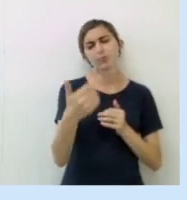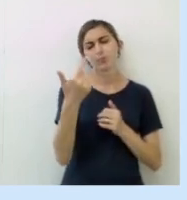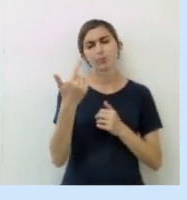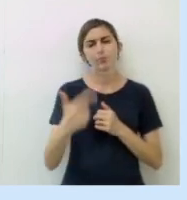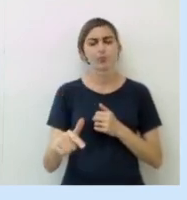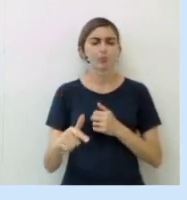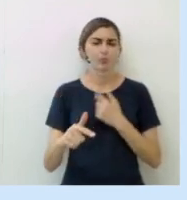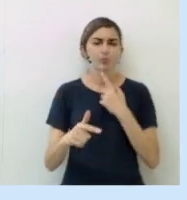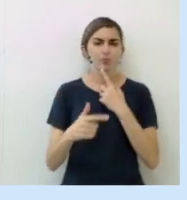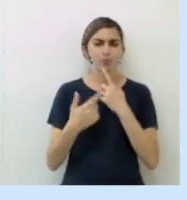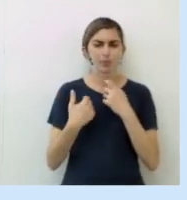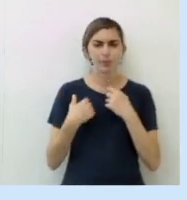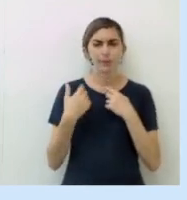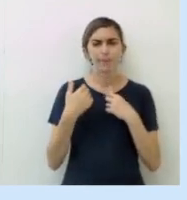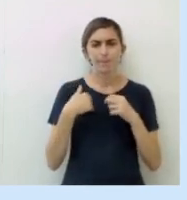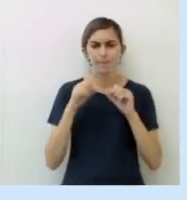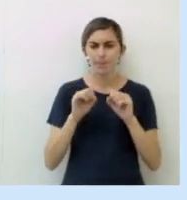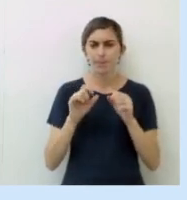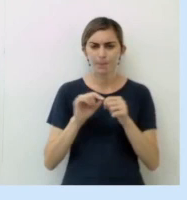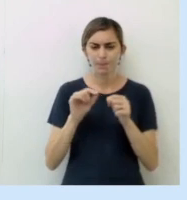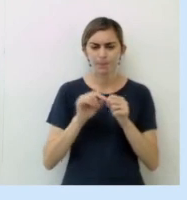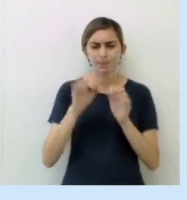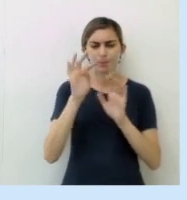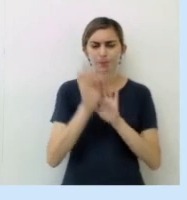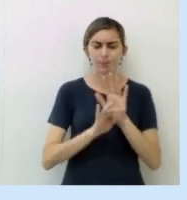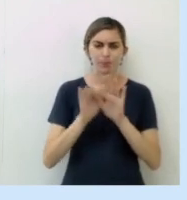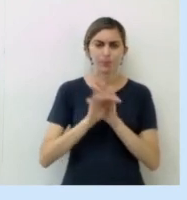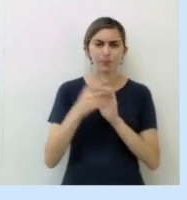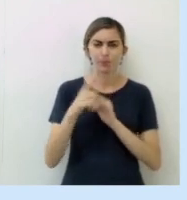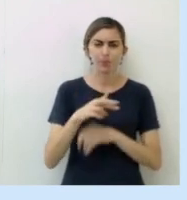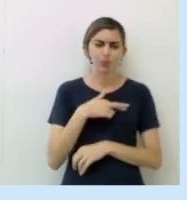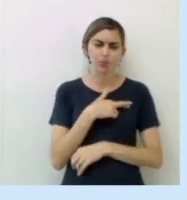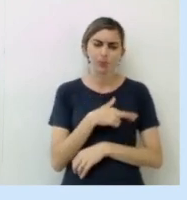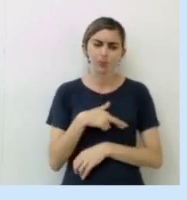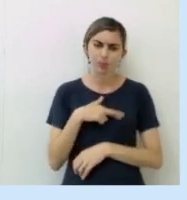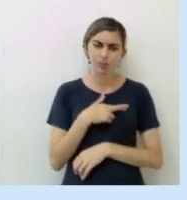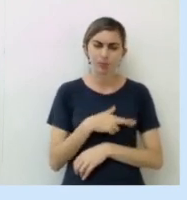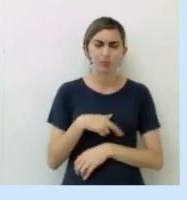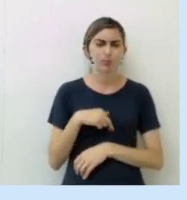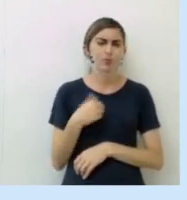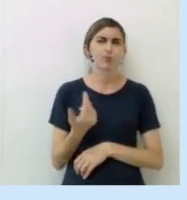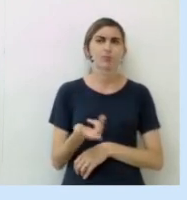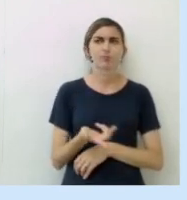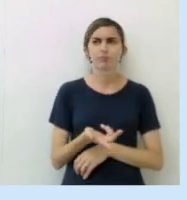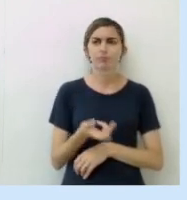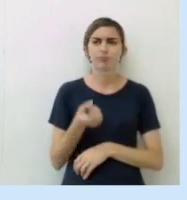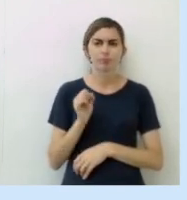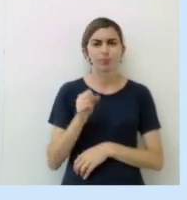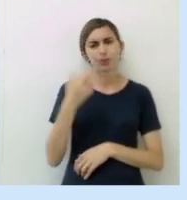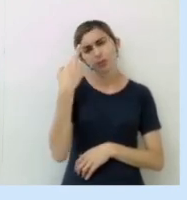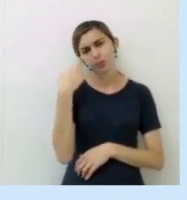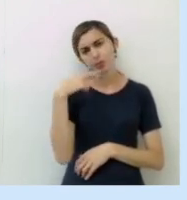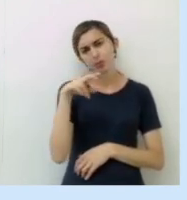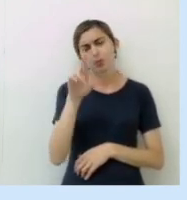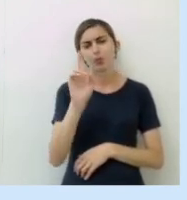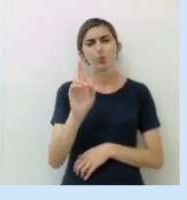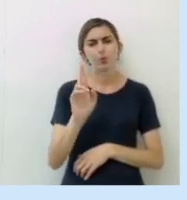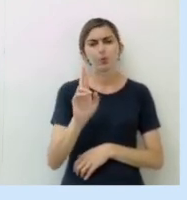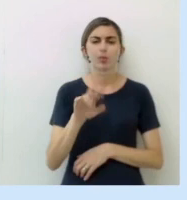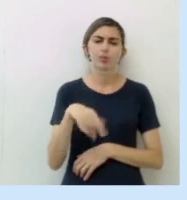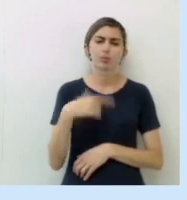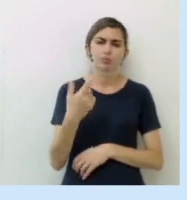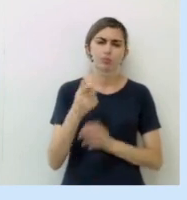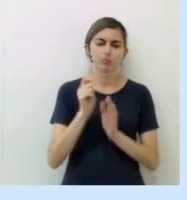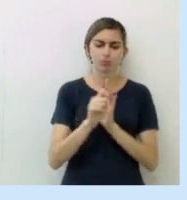outro. Ou seja, você pode retextualizar um romance, por exemplo, Senhora, de José de Alencar,